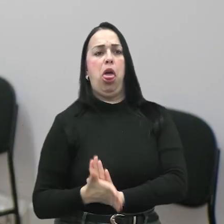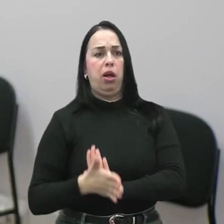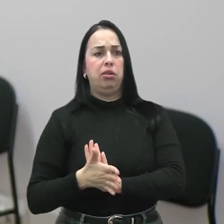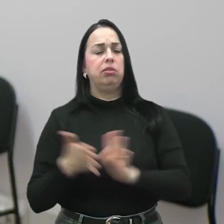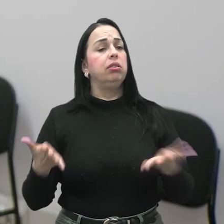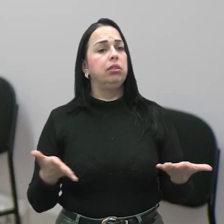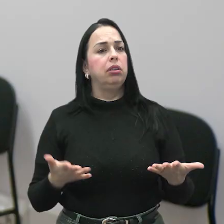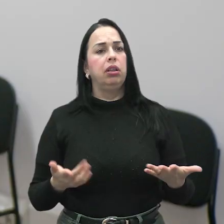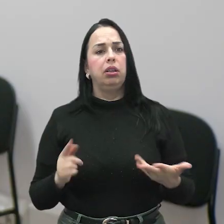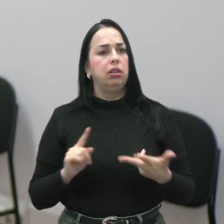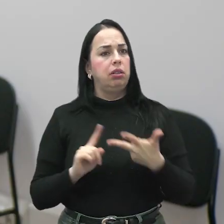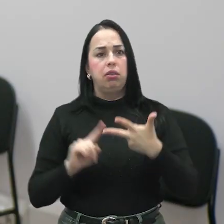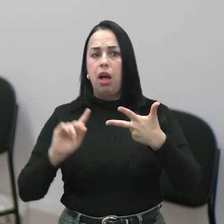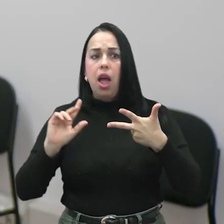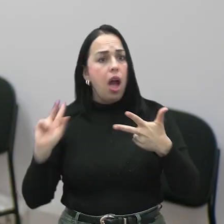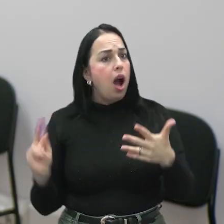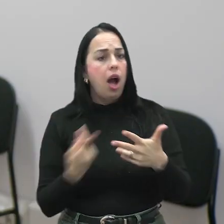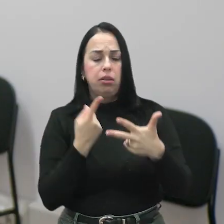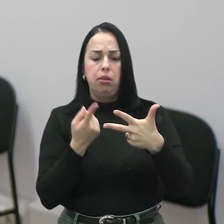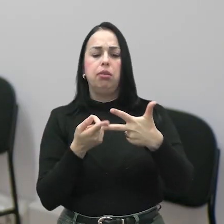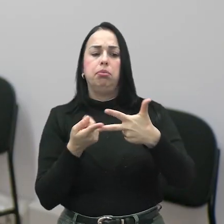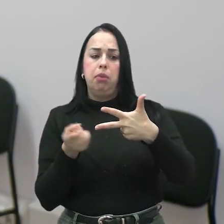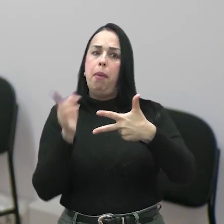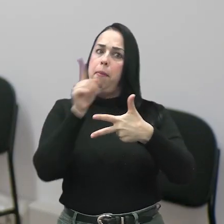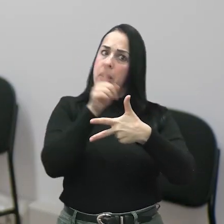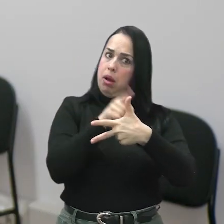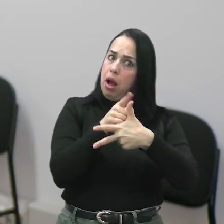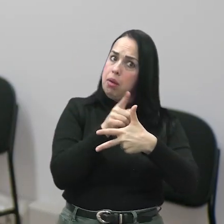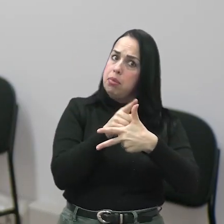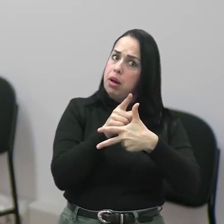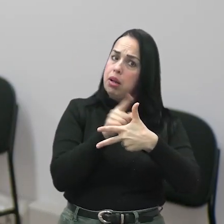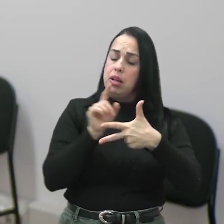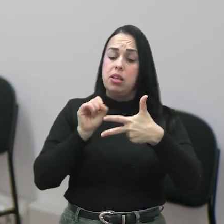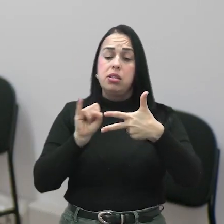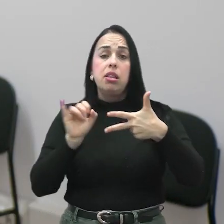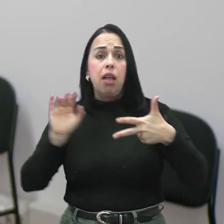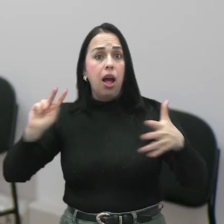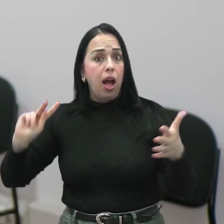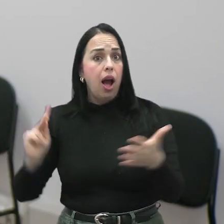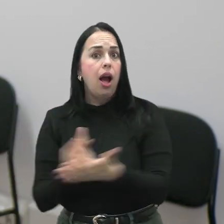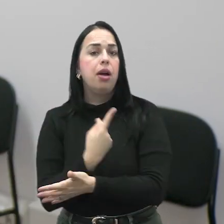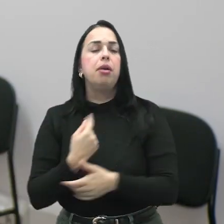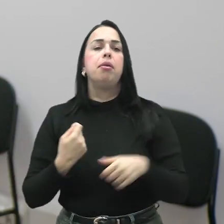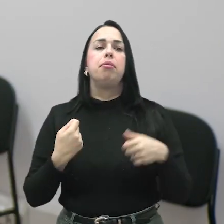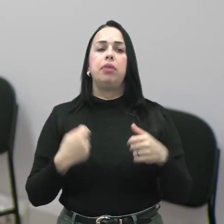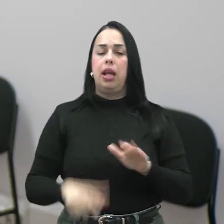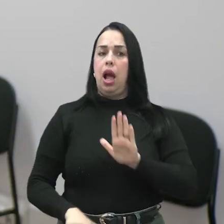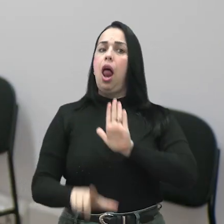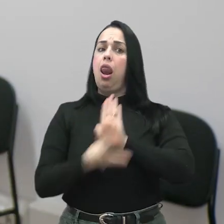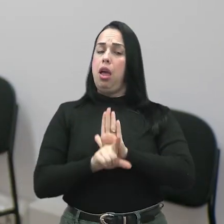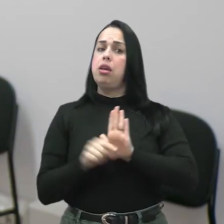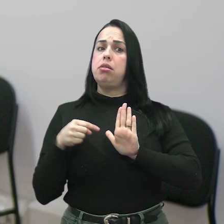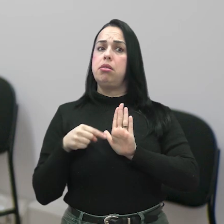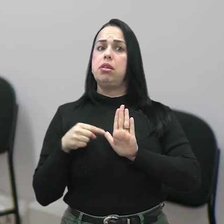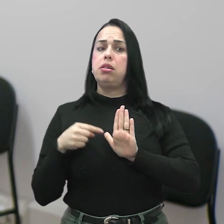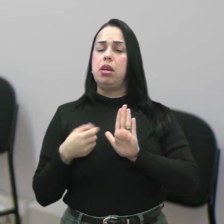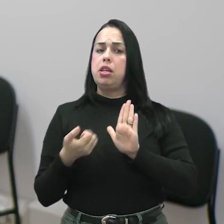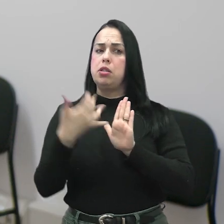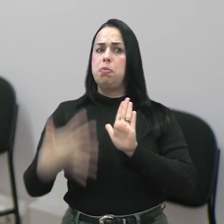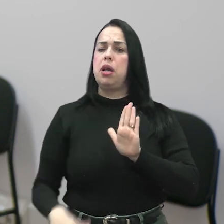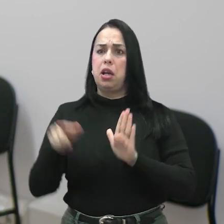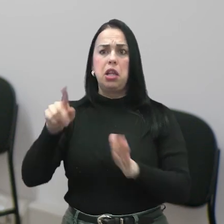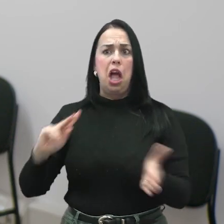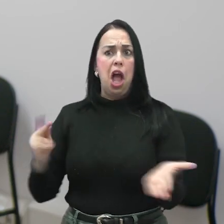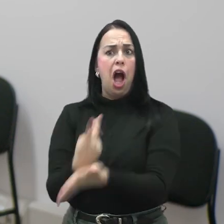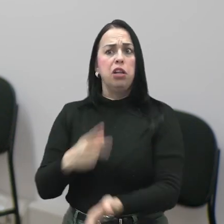sentença, uma coisa que é irregular. Se existe uma coisa no município que é irregular, a gente tem as leis para poder